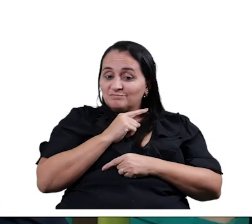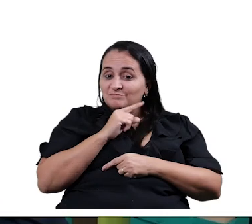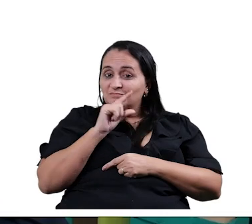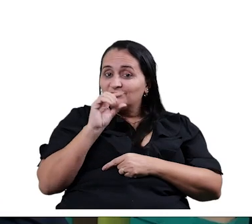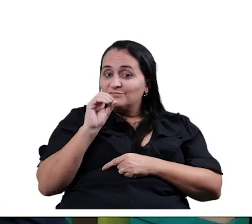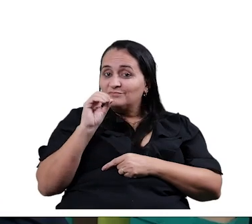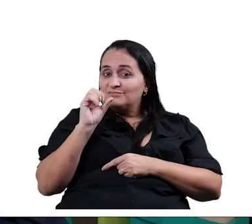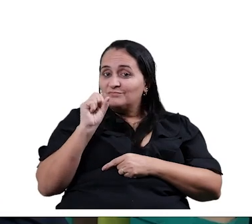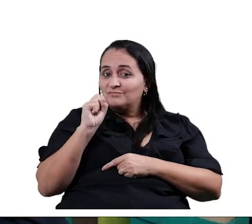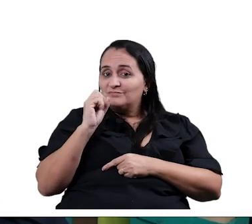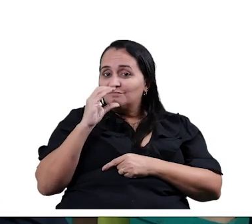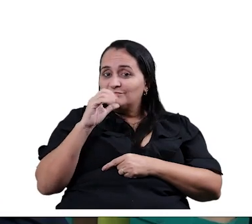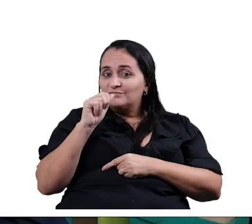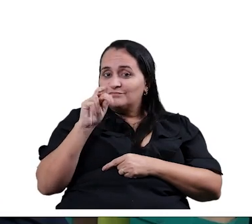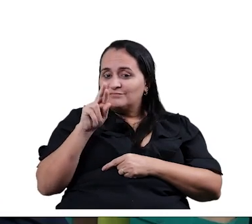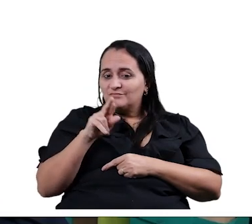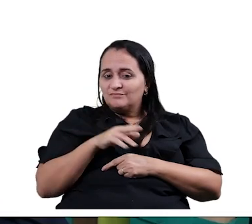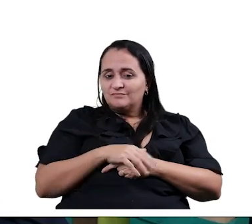a vida de Oscar?